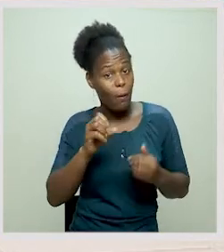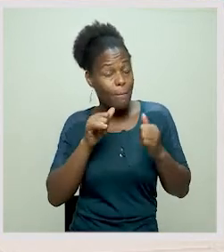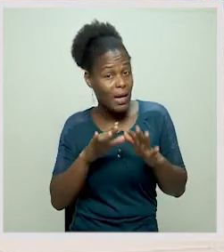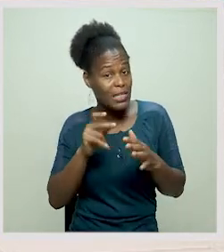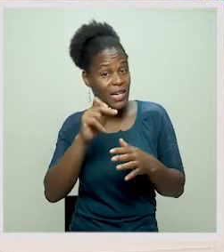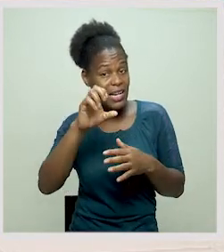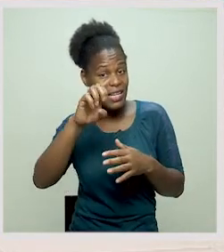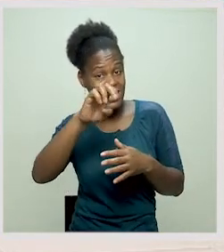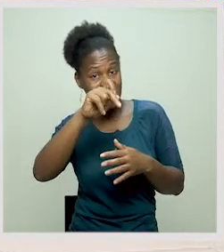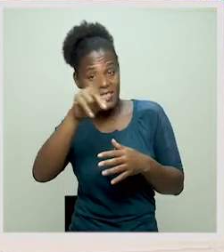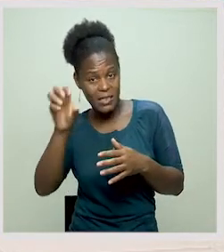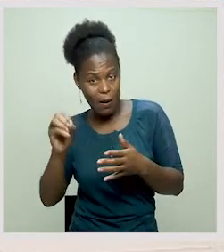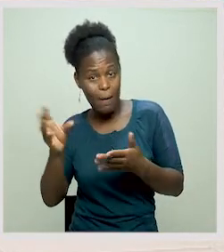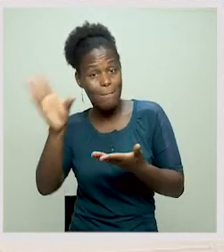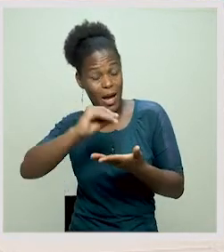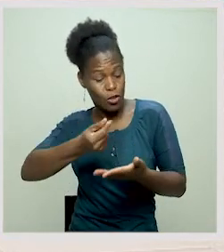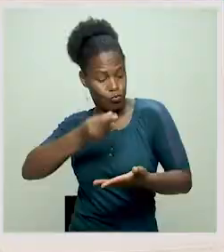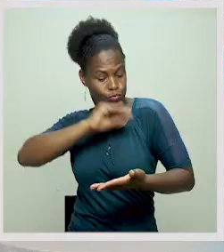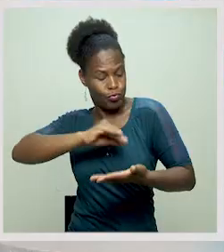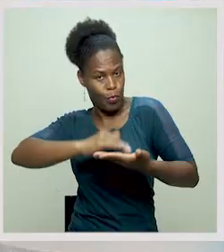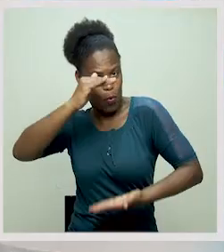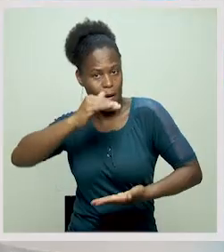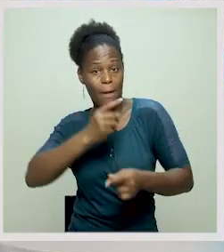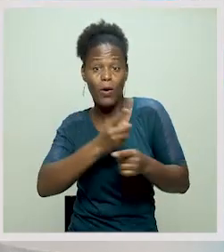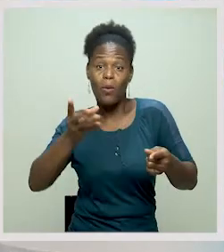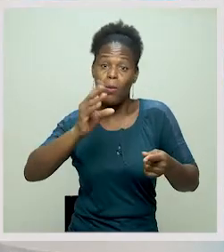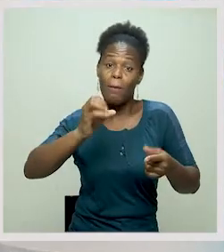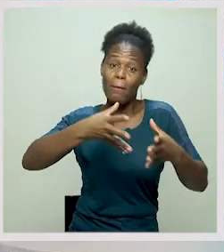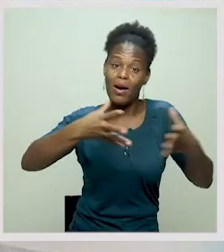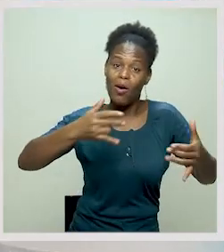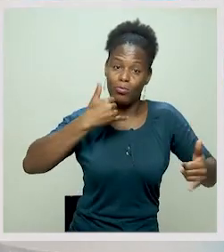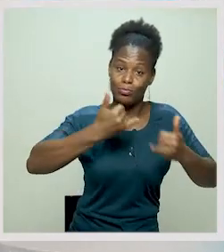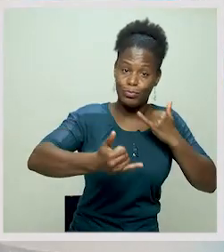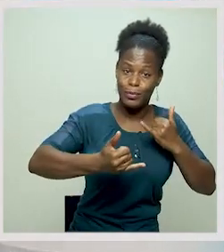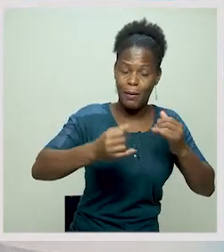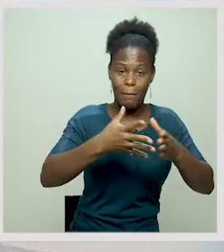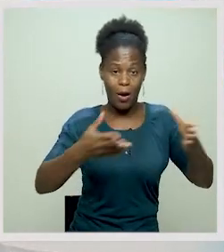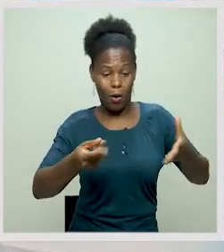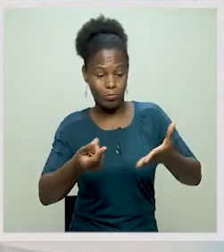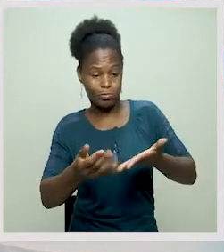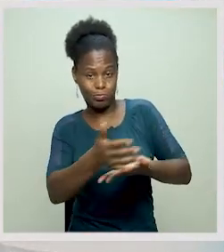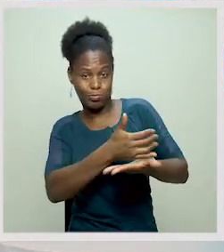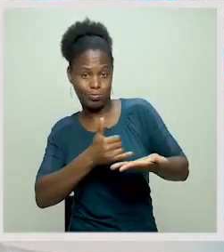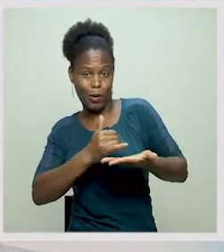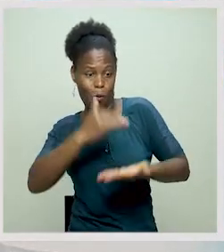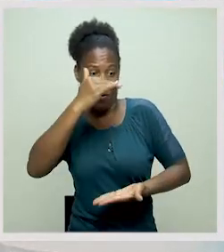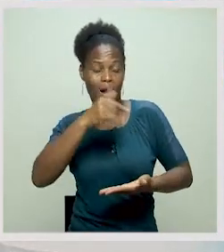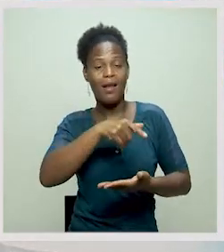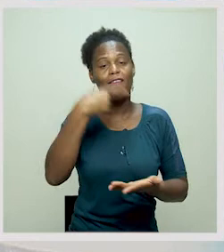rentável, porque quanto maior é o risco, maior é a rentabilidade do